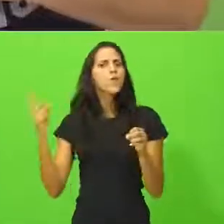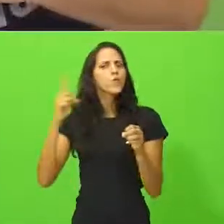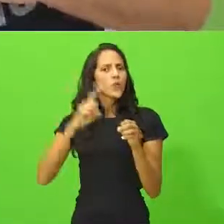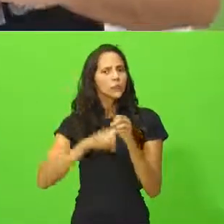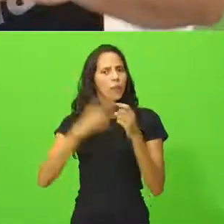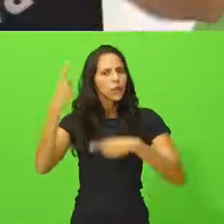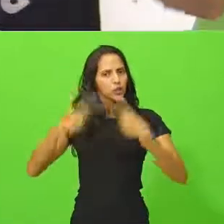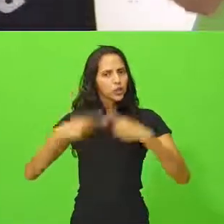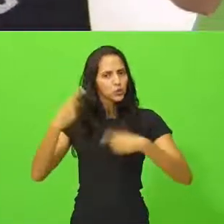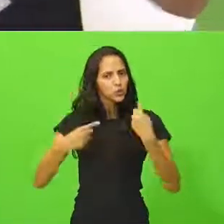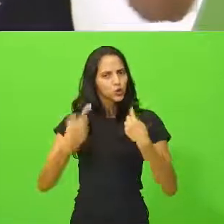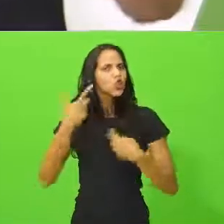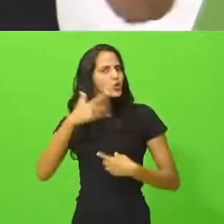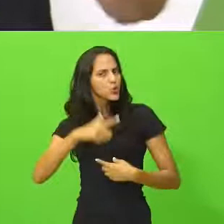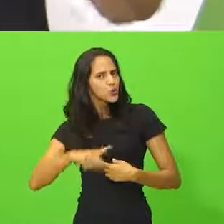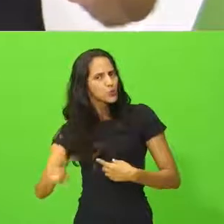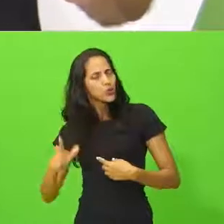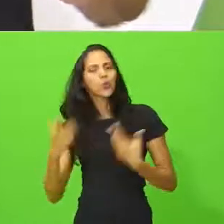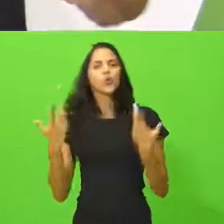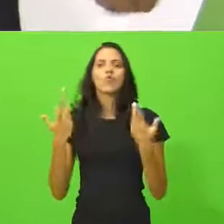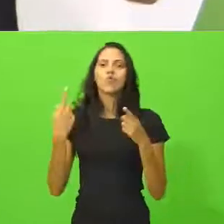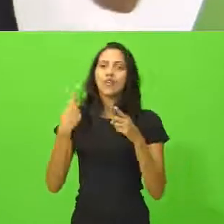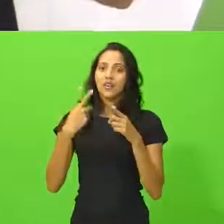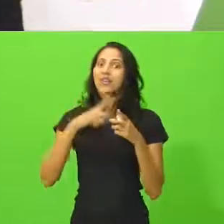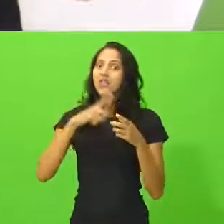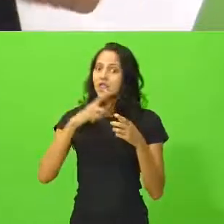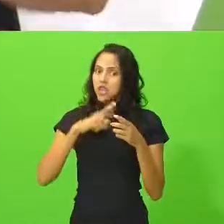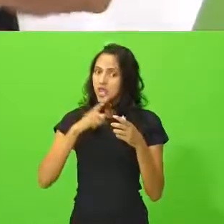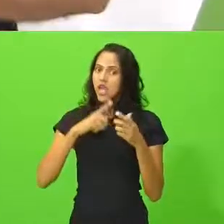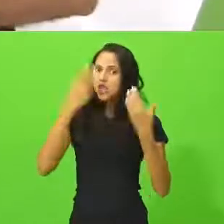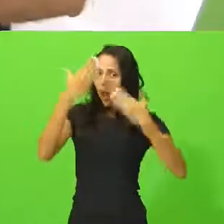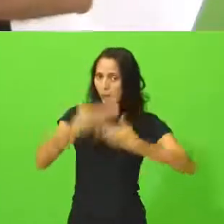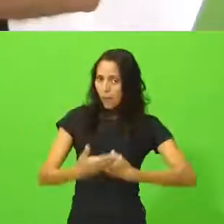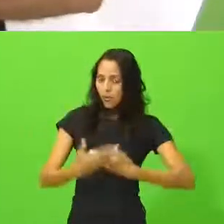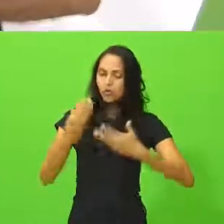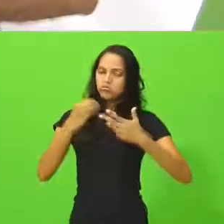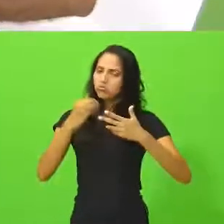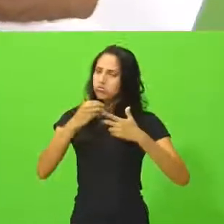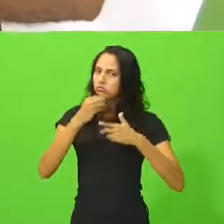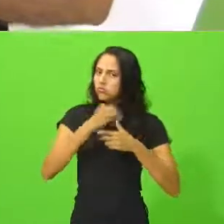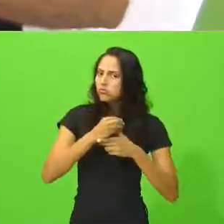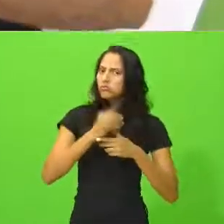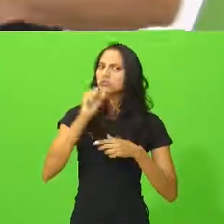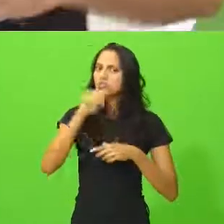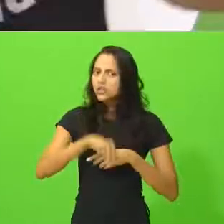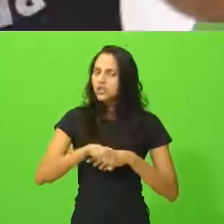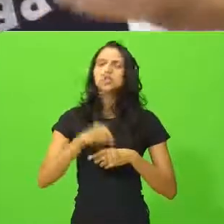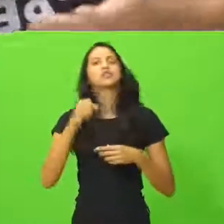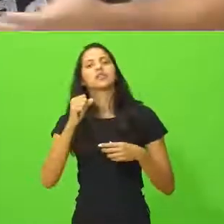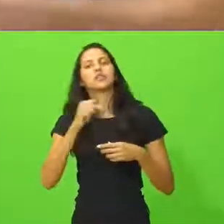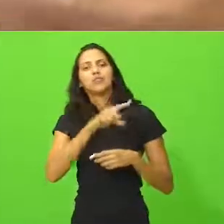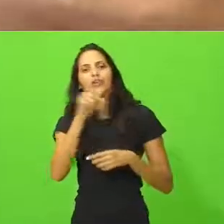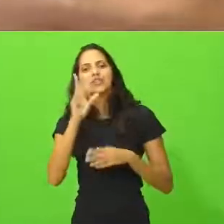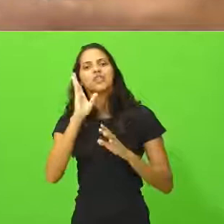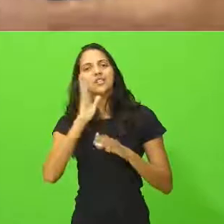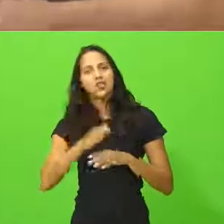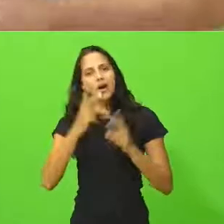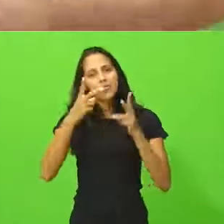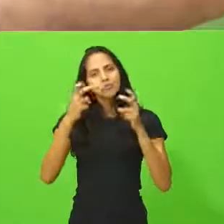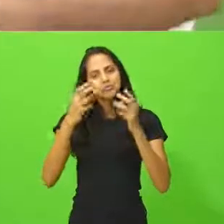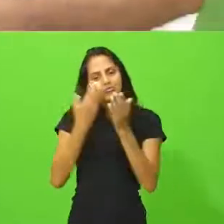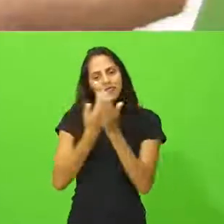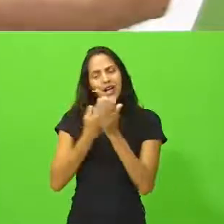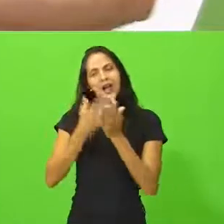gente discutir algumas questões que caíram no Enem. Para aqueles que acompanharam a minha